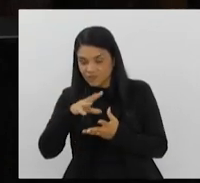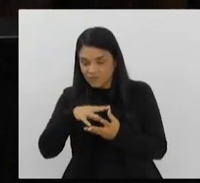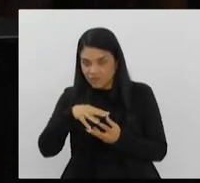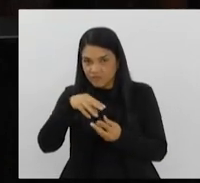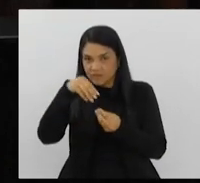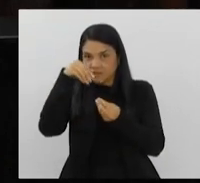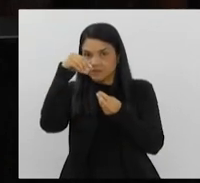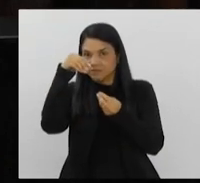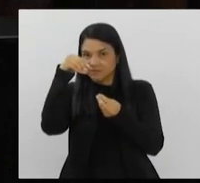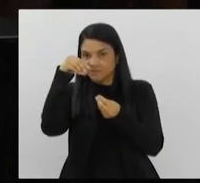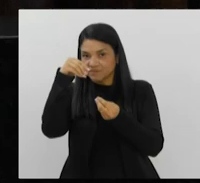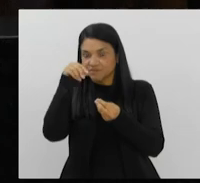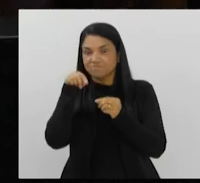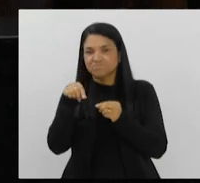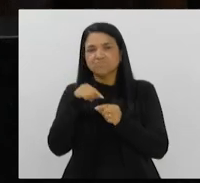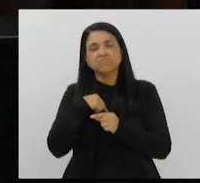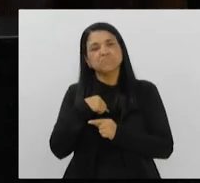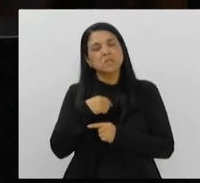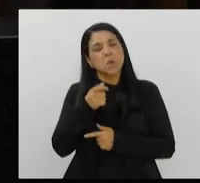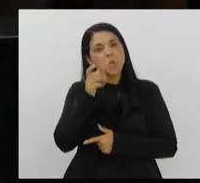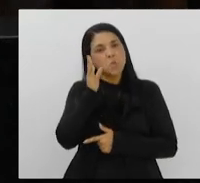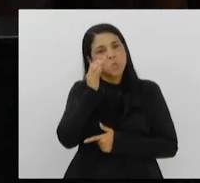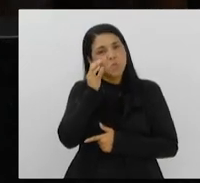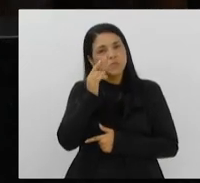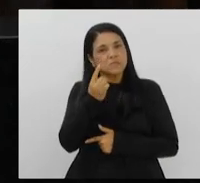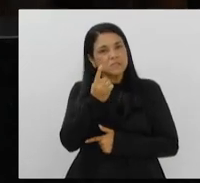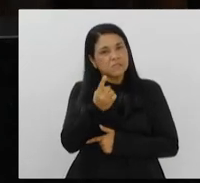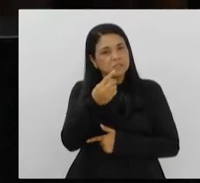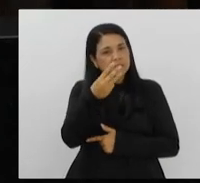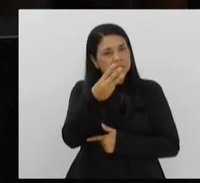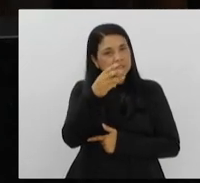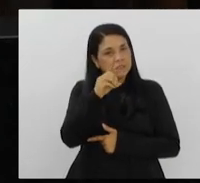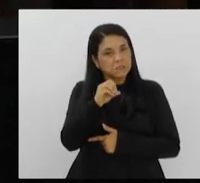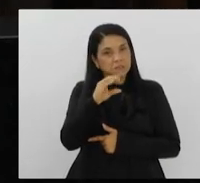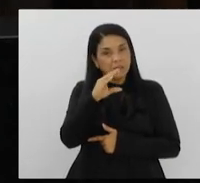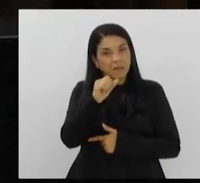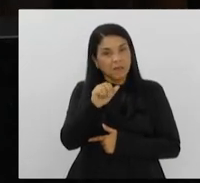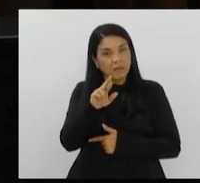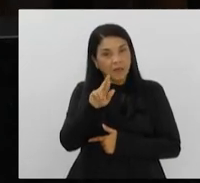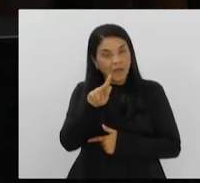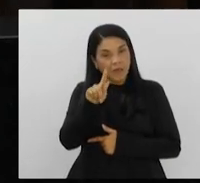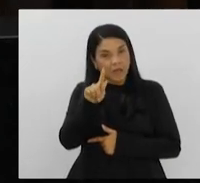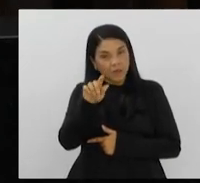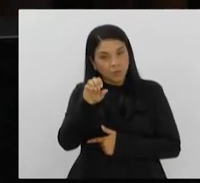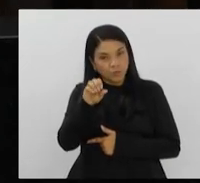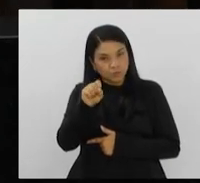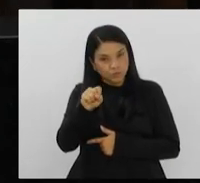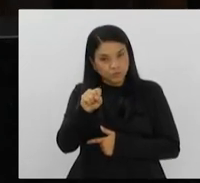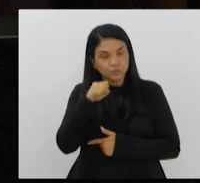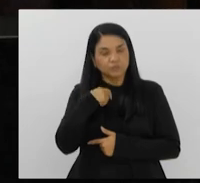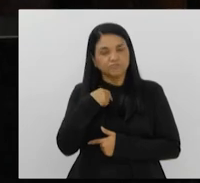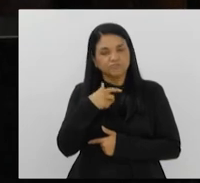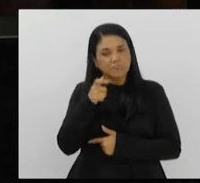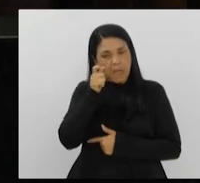Mas o curioso é que, dentre esses 130 cargos, deputado Paul Bell, chama a atenção